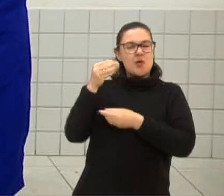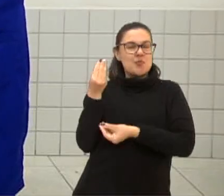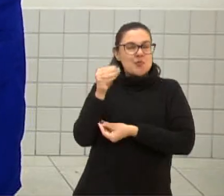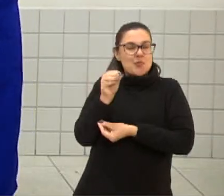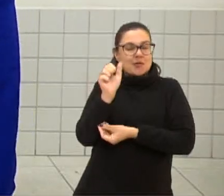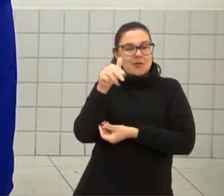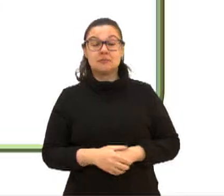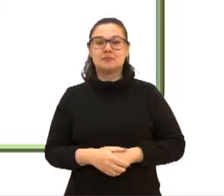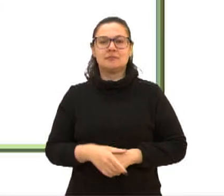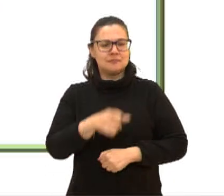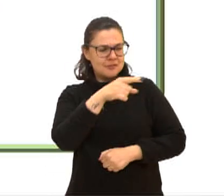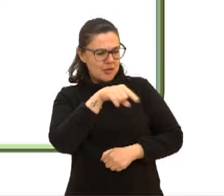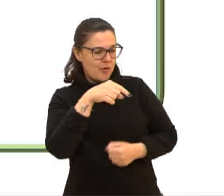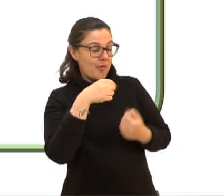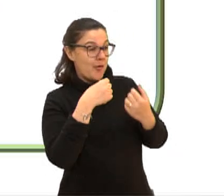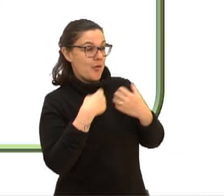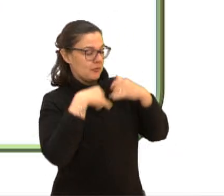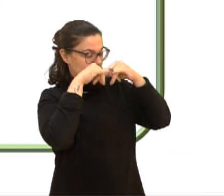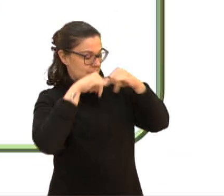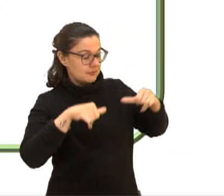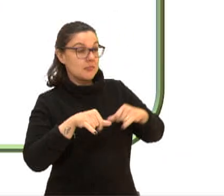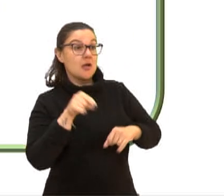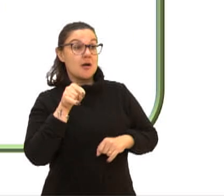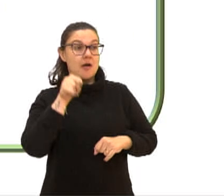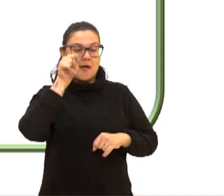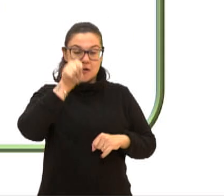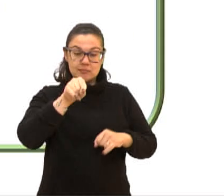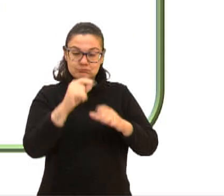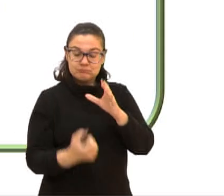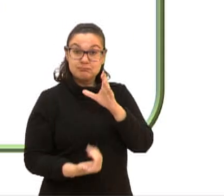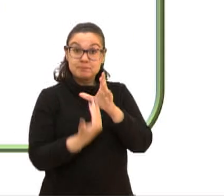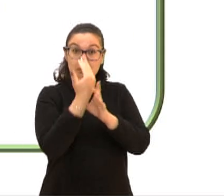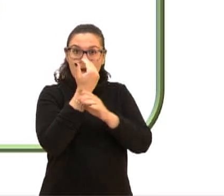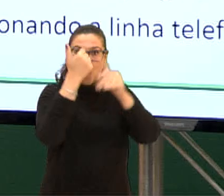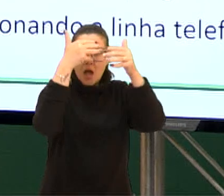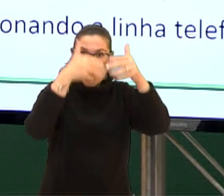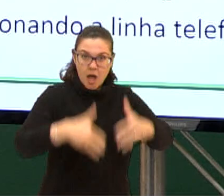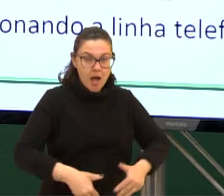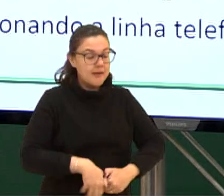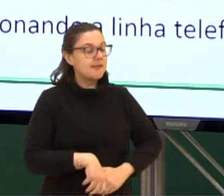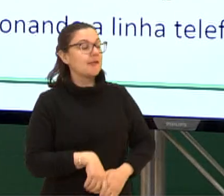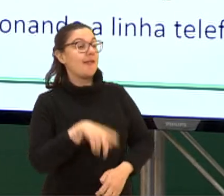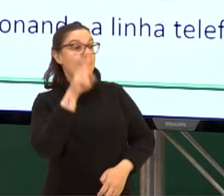Ana. Beijo, Ana. Galera, falar sobre esse fato histórico é sinistro. Lembra